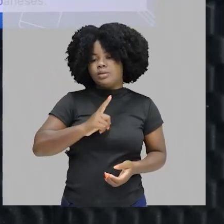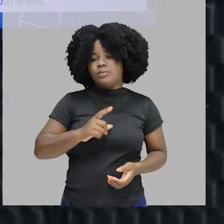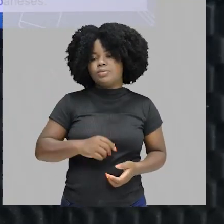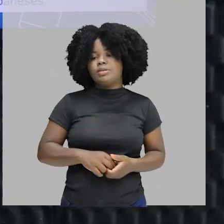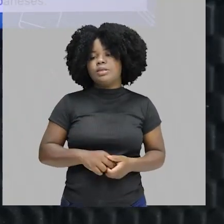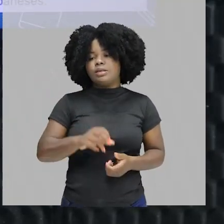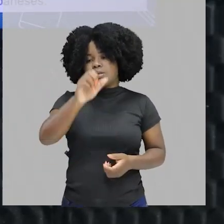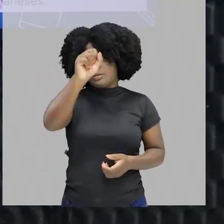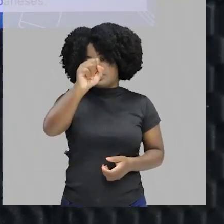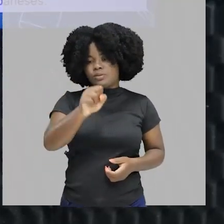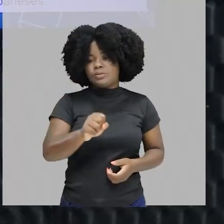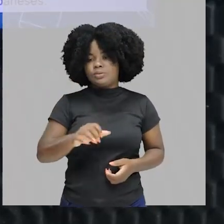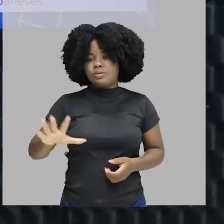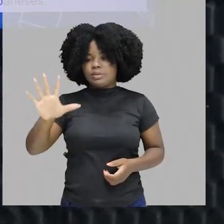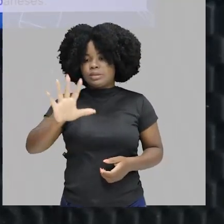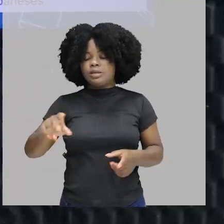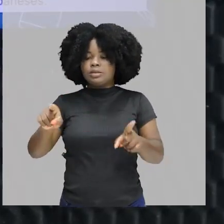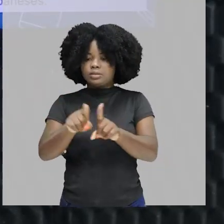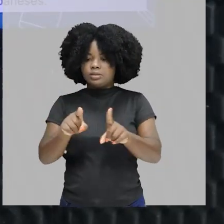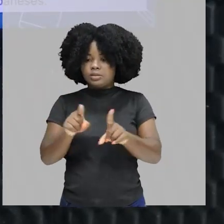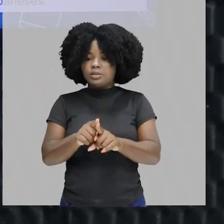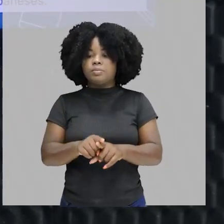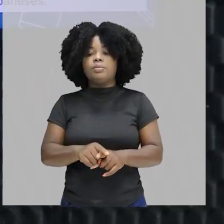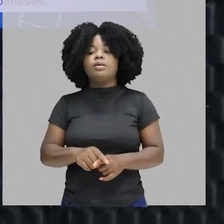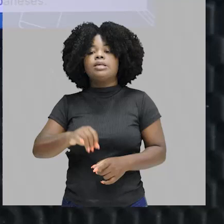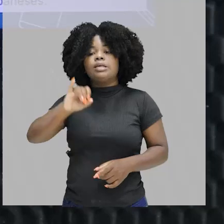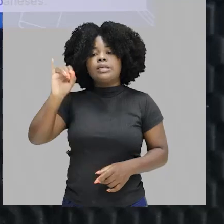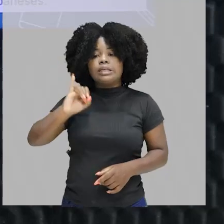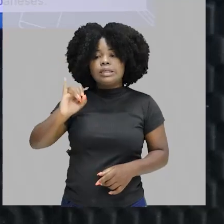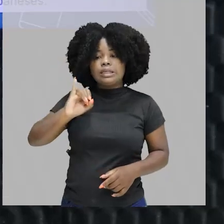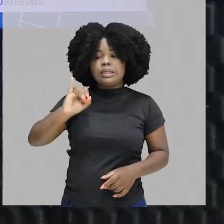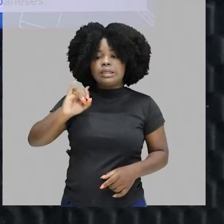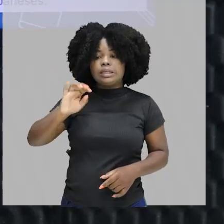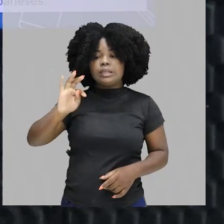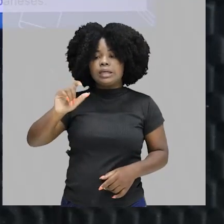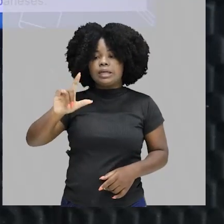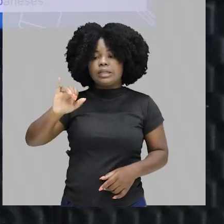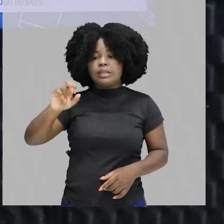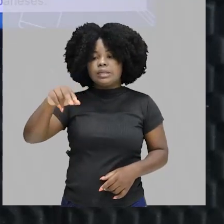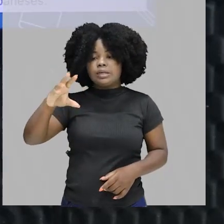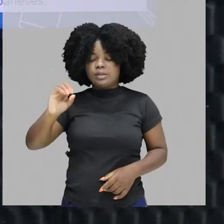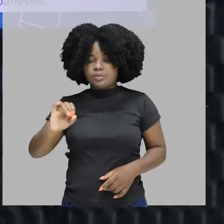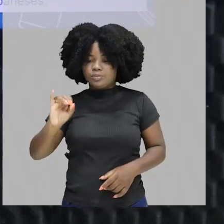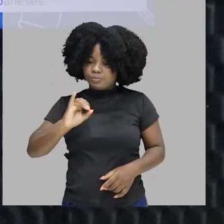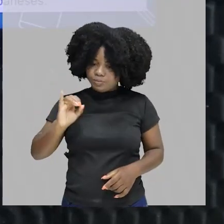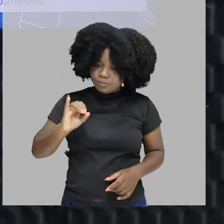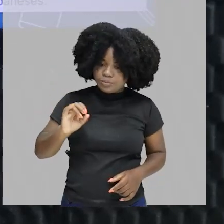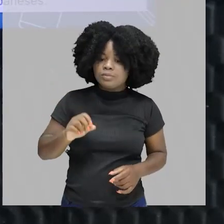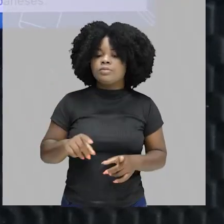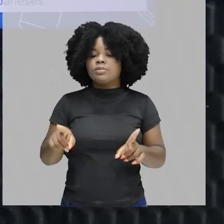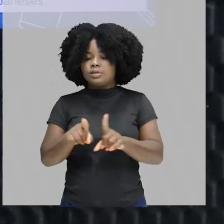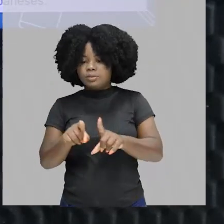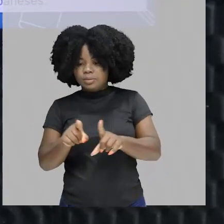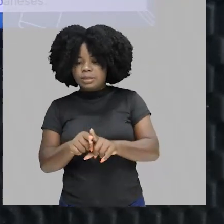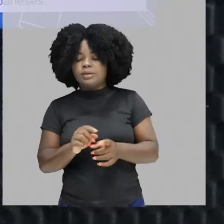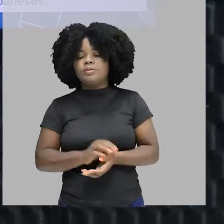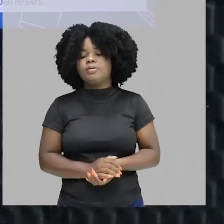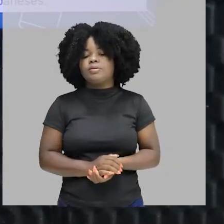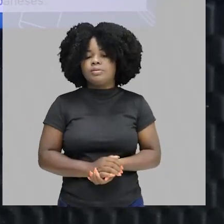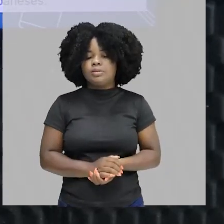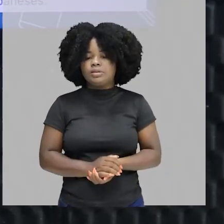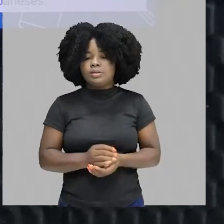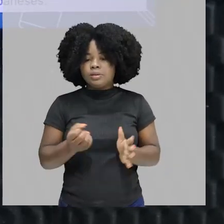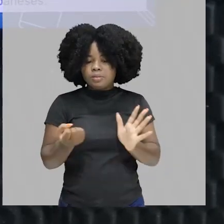grande população, italianos também, principalmente na região sudeste, os italianos aí que vão deixar marcas profundas aqui no